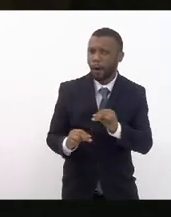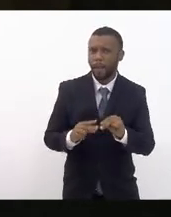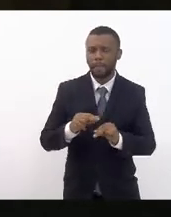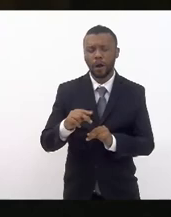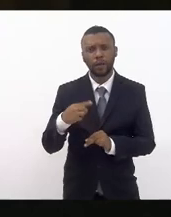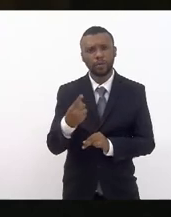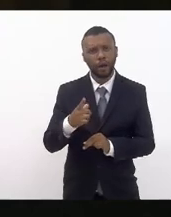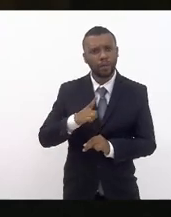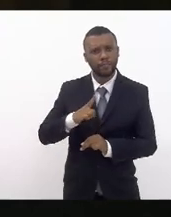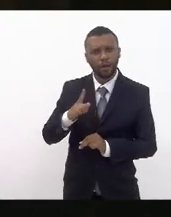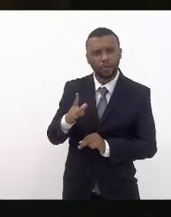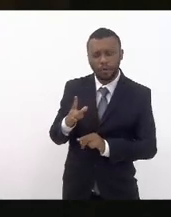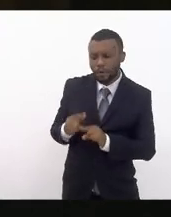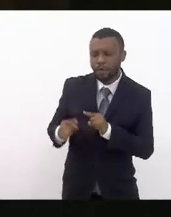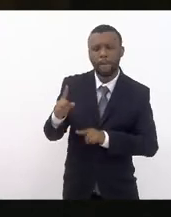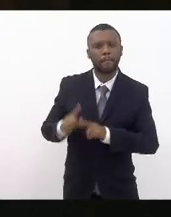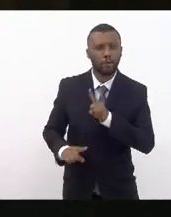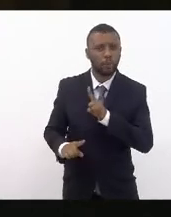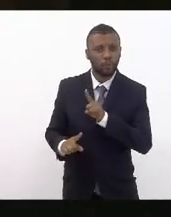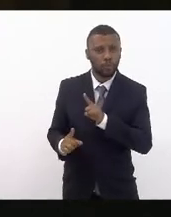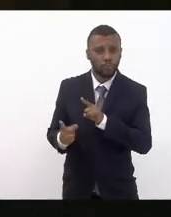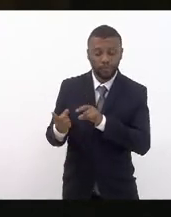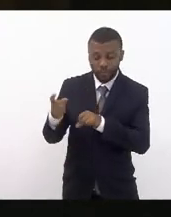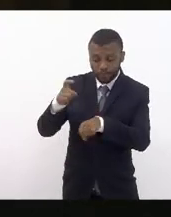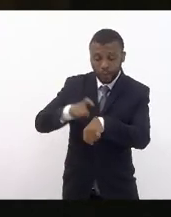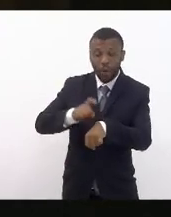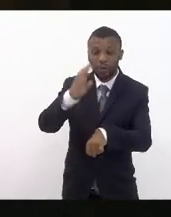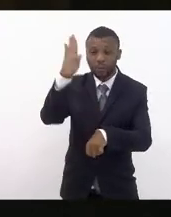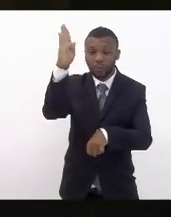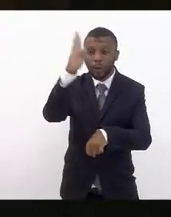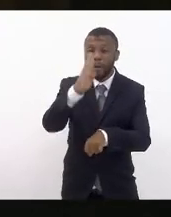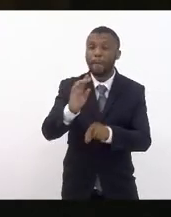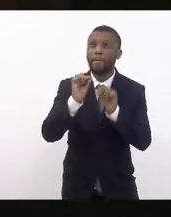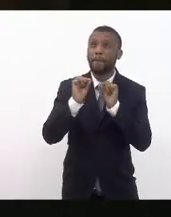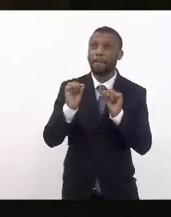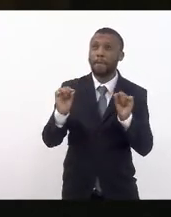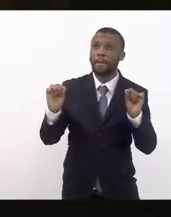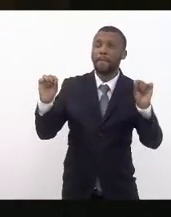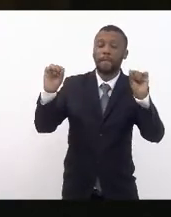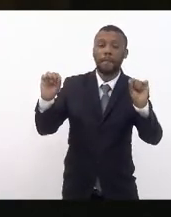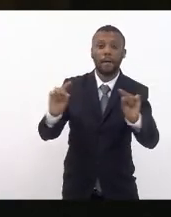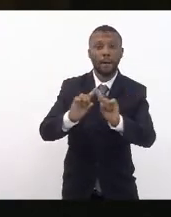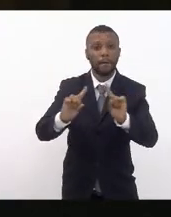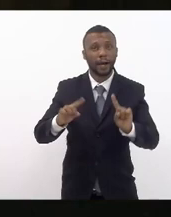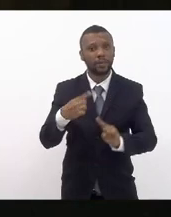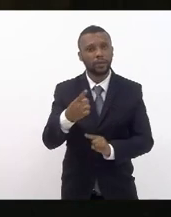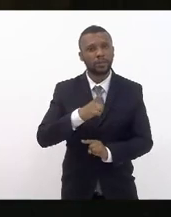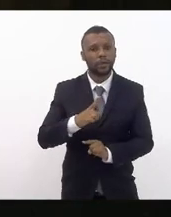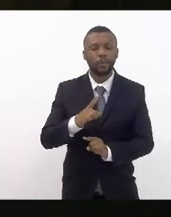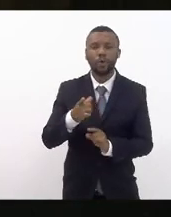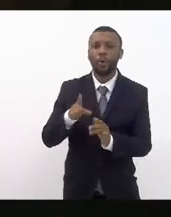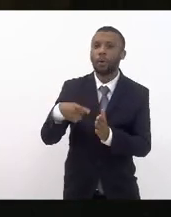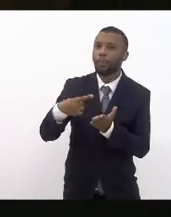obtivemos aqui, não é, a nível de Brasil, mas nós temos um compromisso também